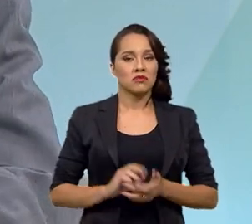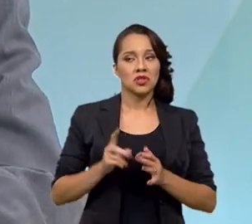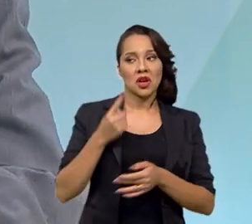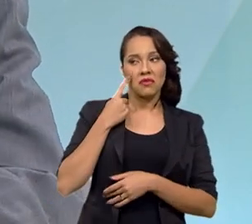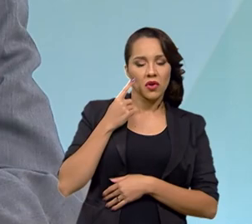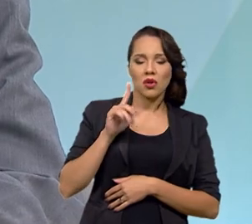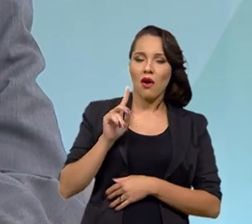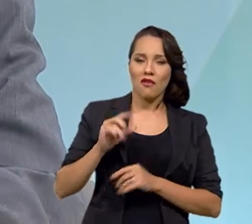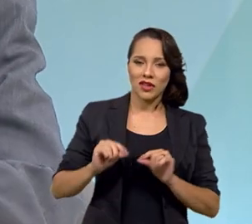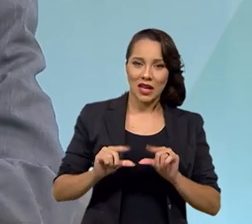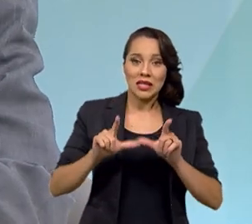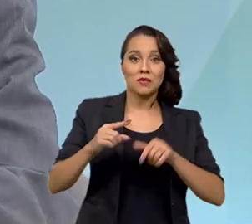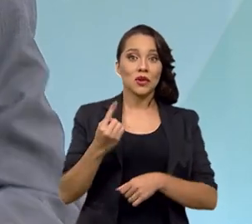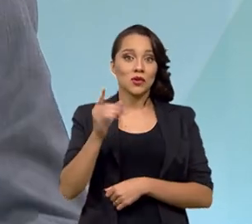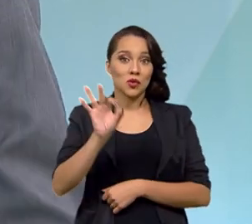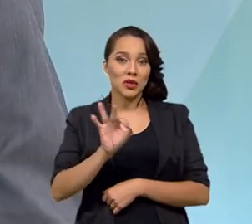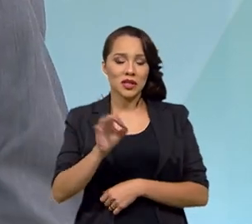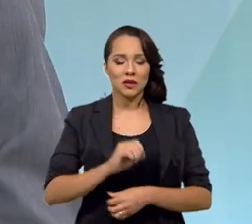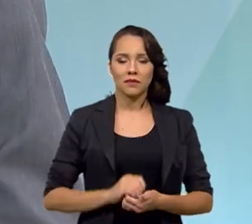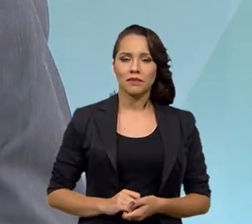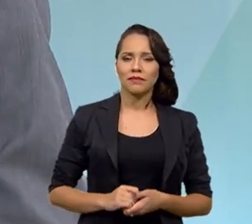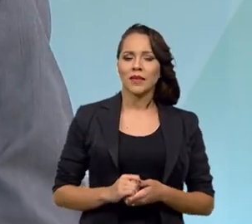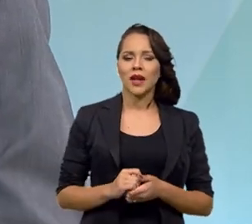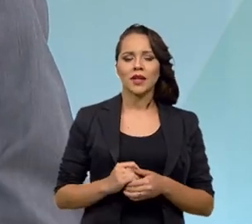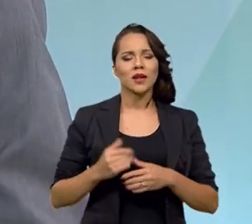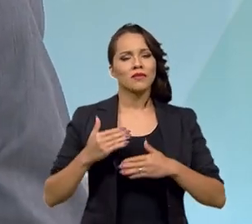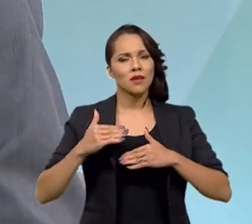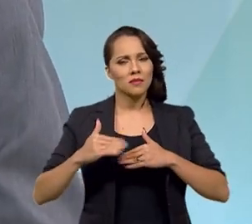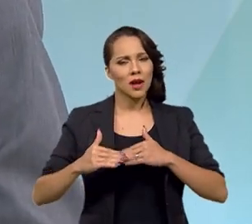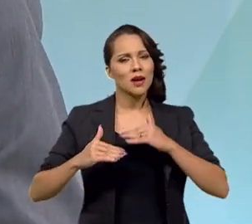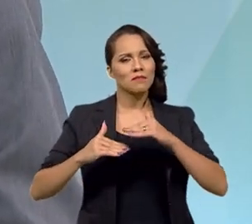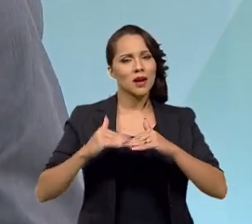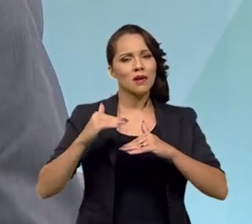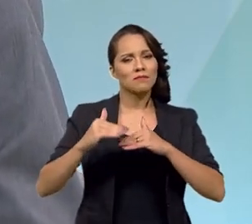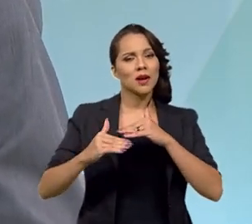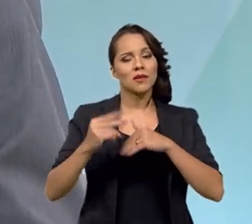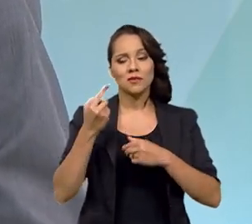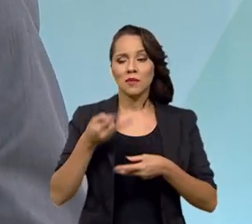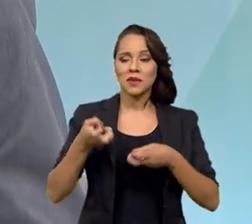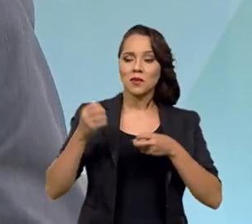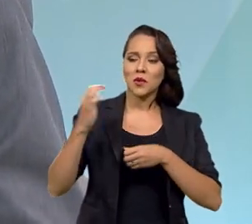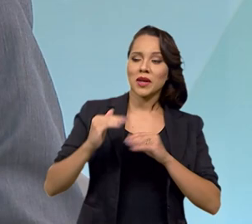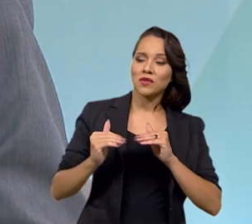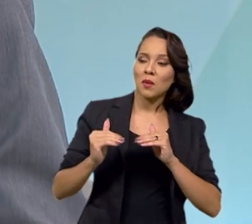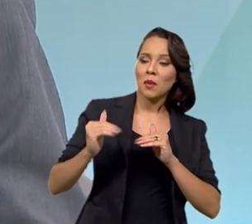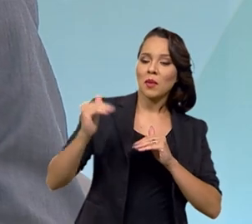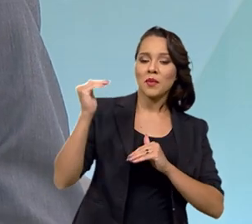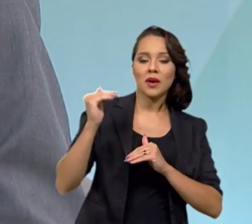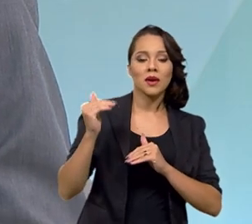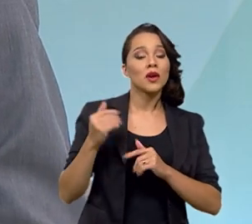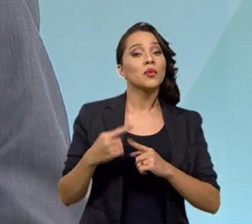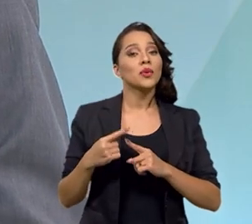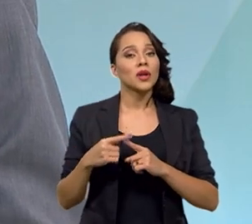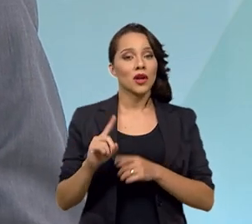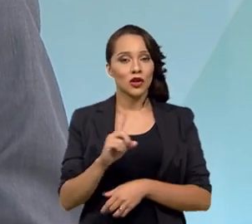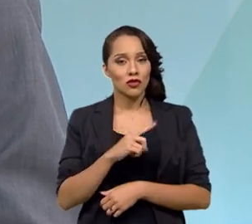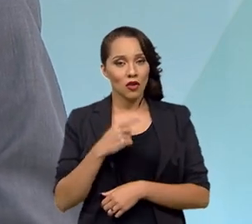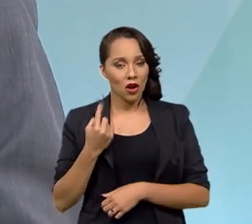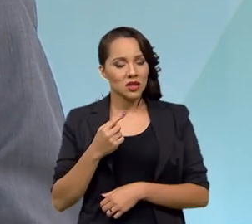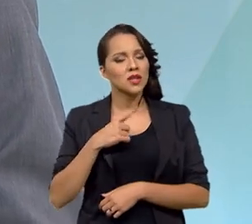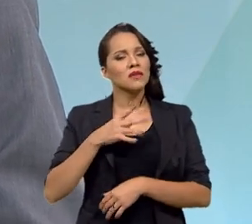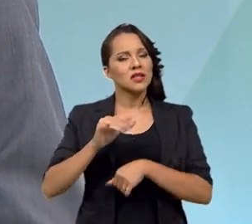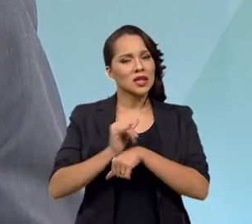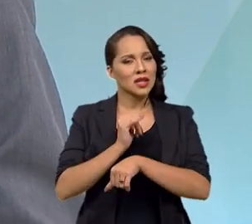review para crescimento de um passo a passo vai todo mundo rever para cima por um motivo simples nós